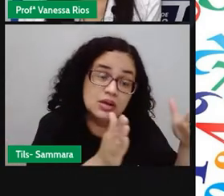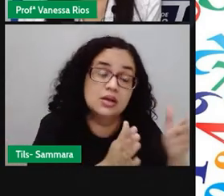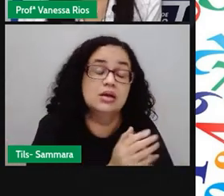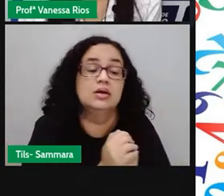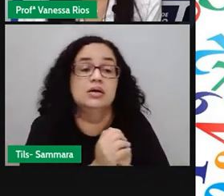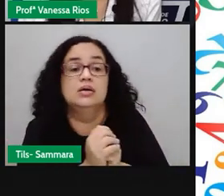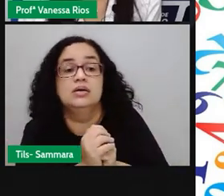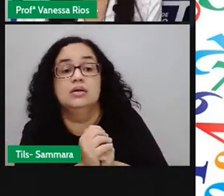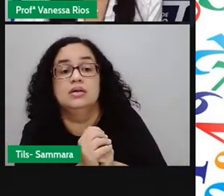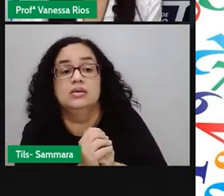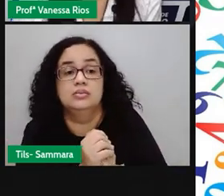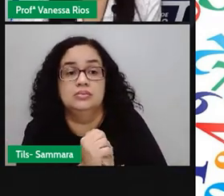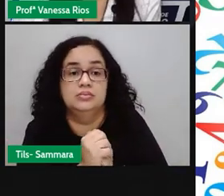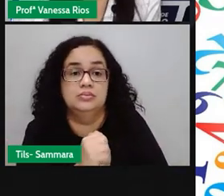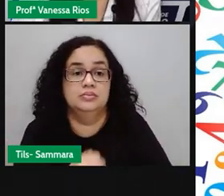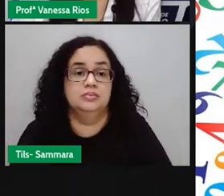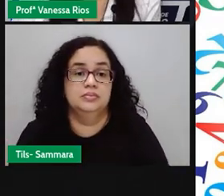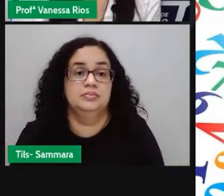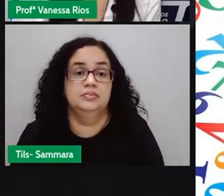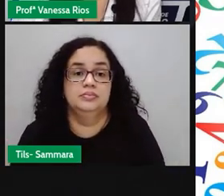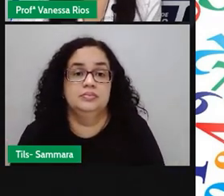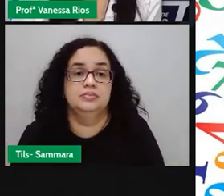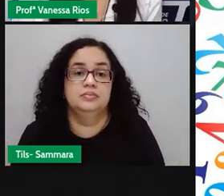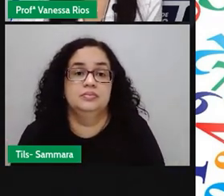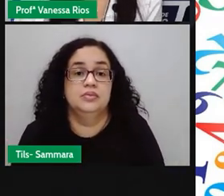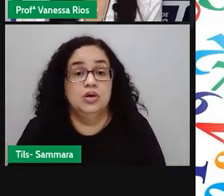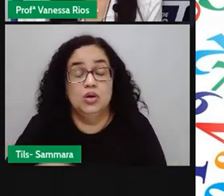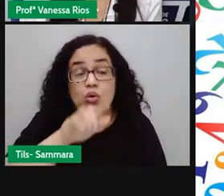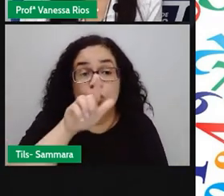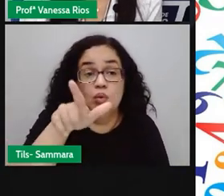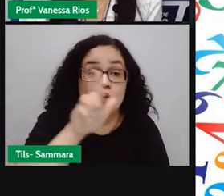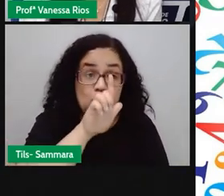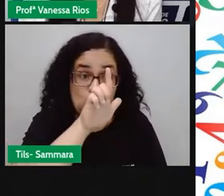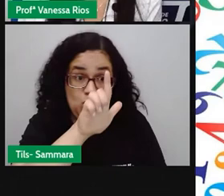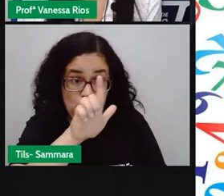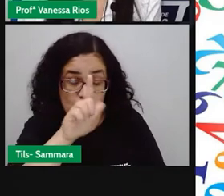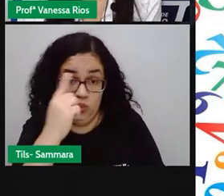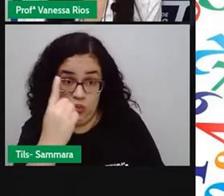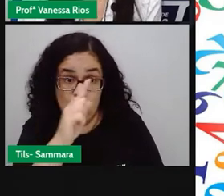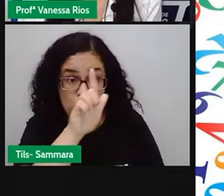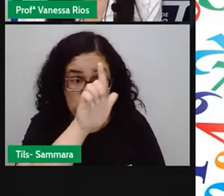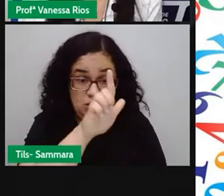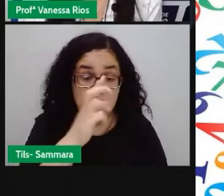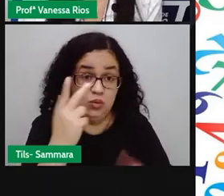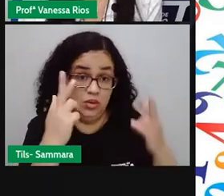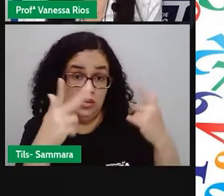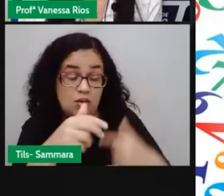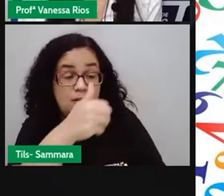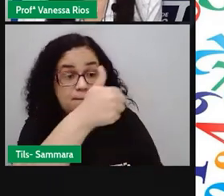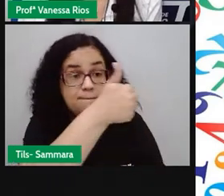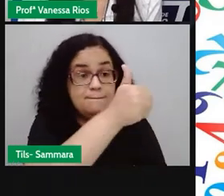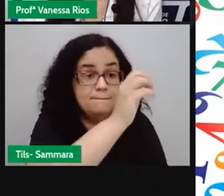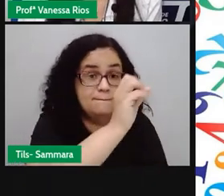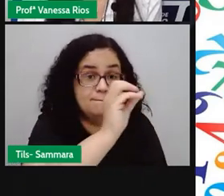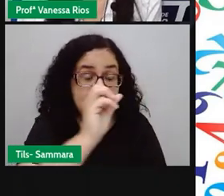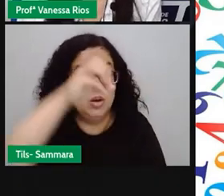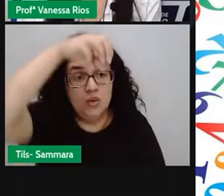medir aí capacidade. E aí, um litro, ele equivale a